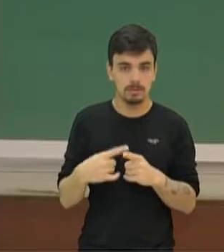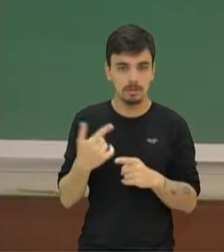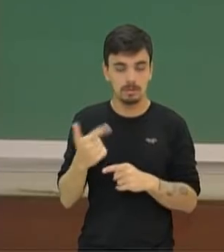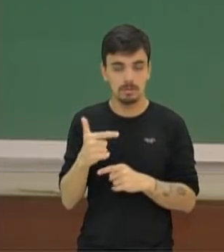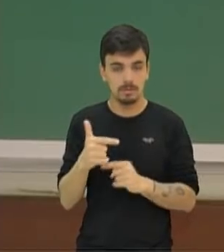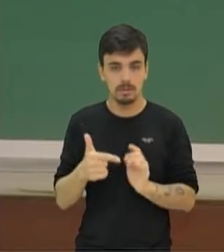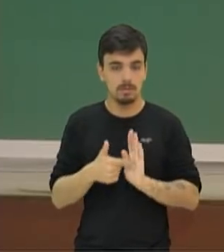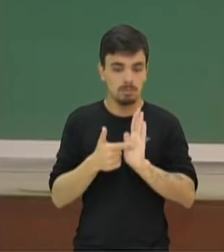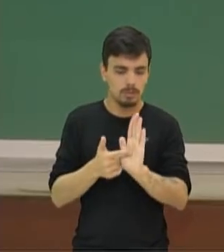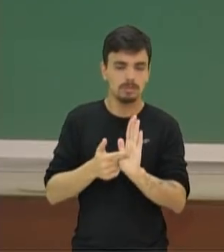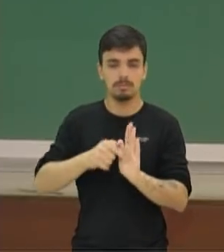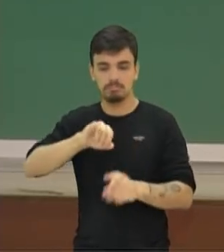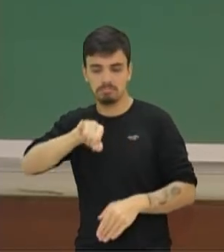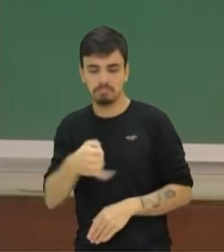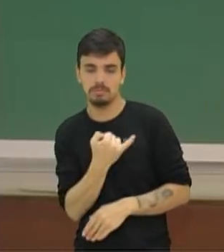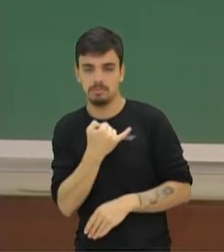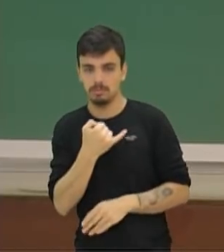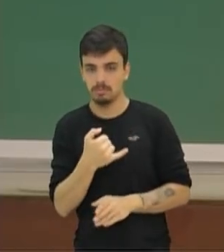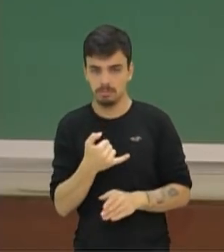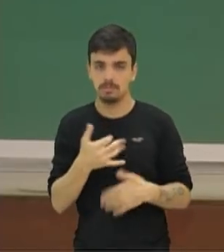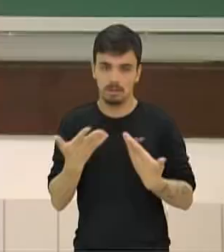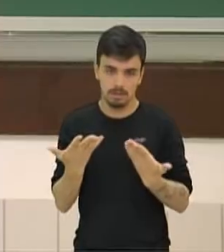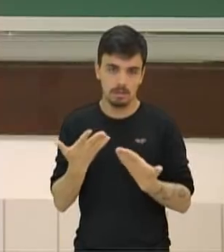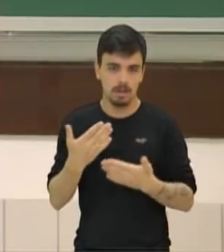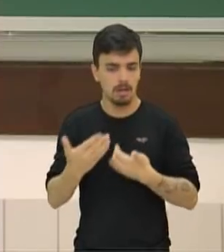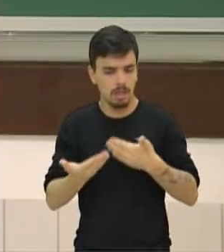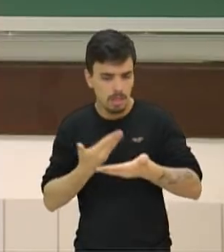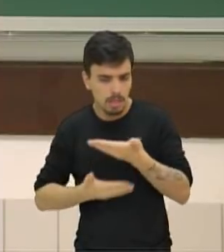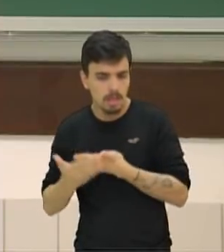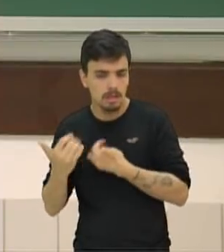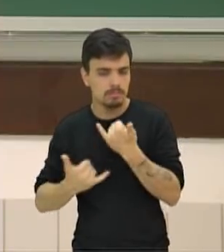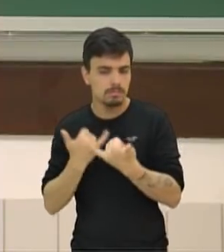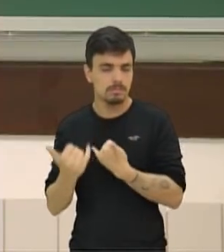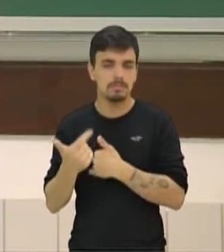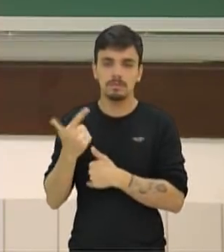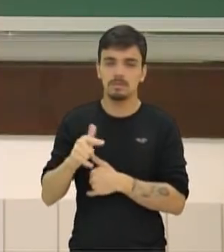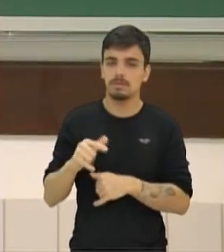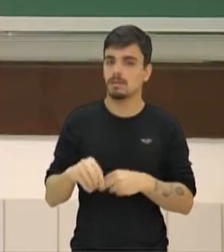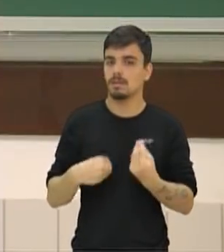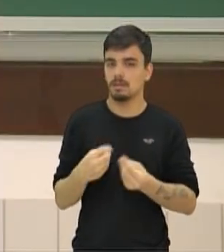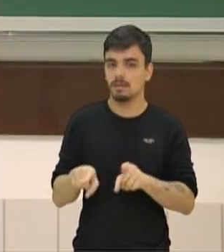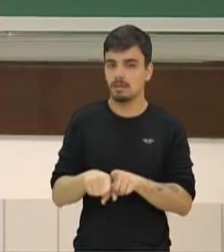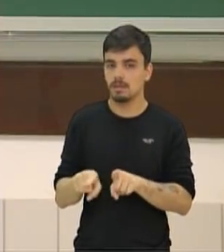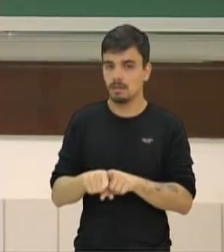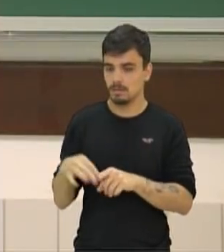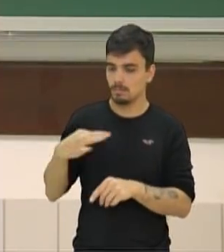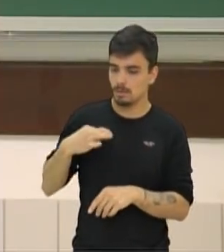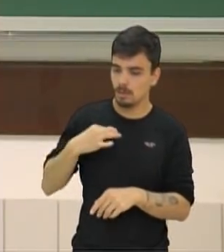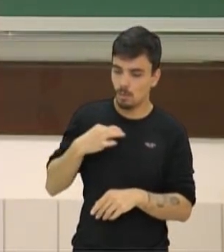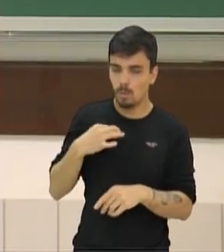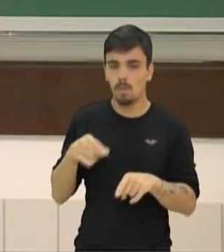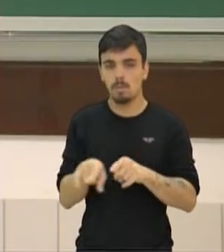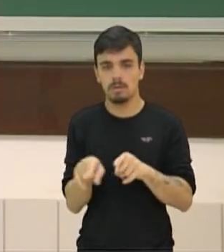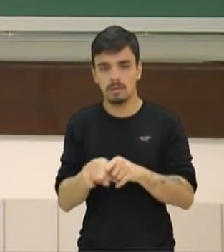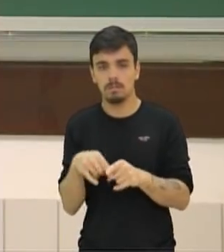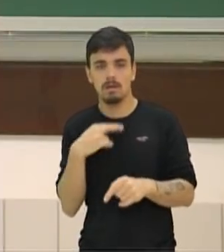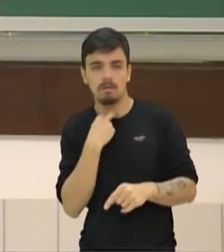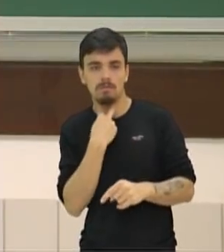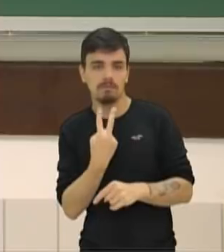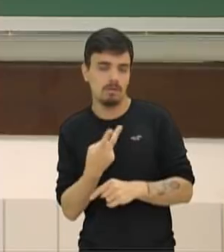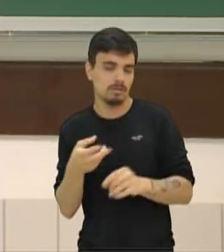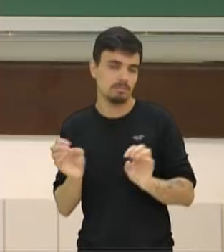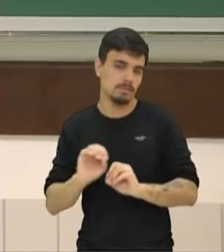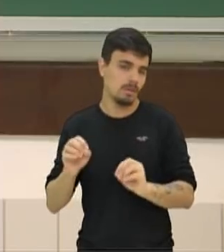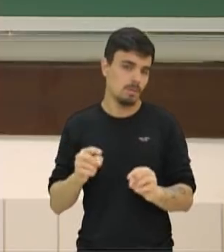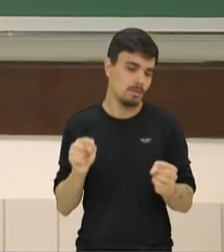trazer entretenimento e diversão, né? Não, apesar de ter ali, né, questão de figurinos, roupas, enfim, impostação da voz, mas não era